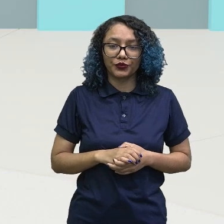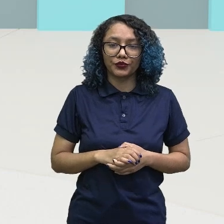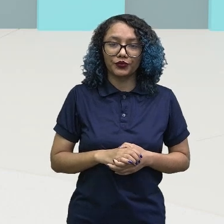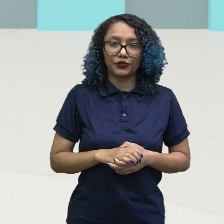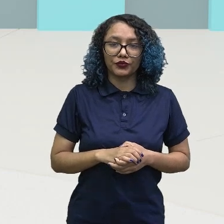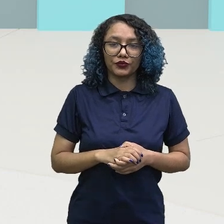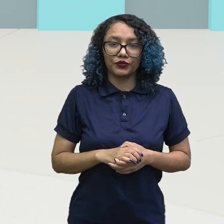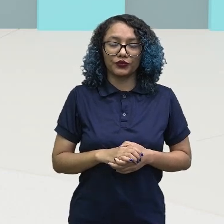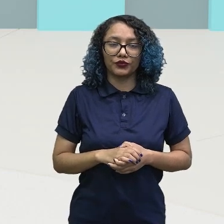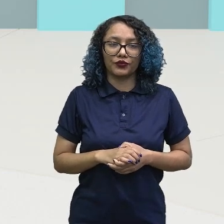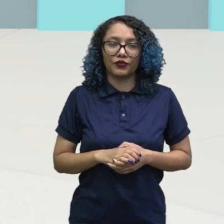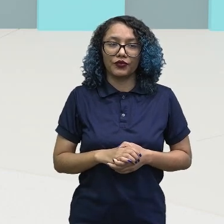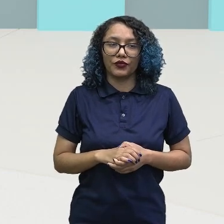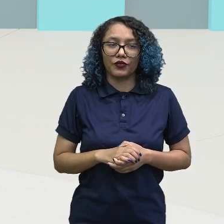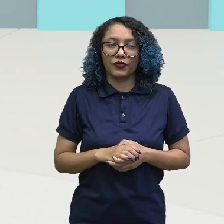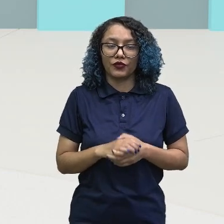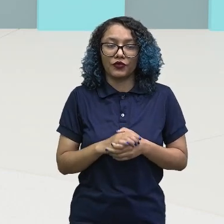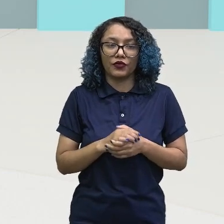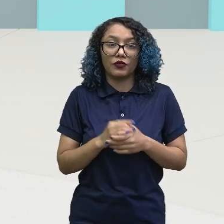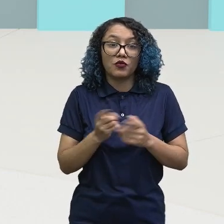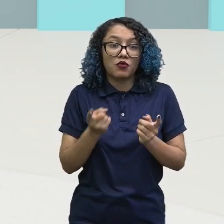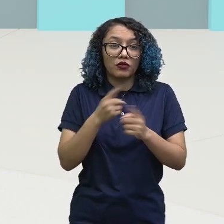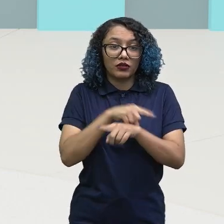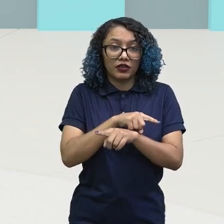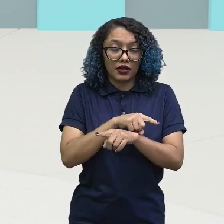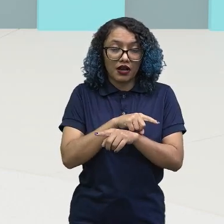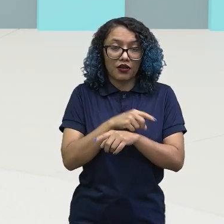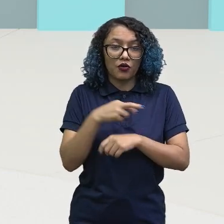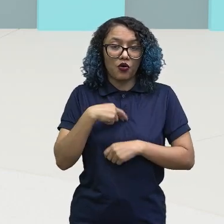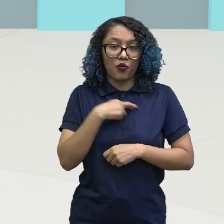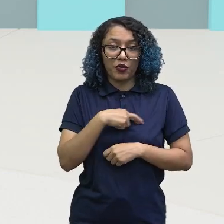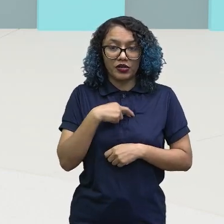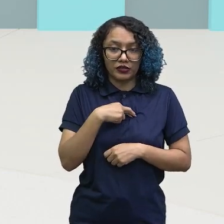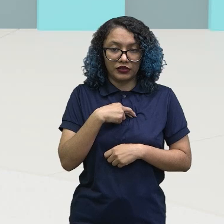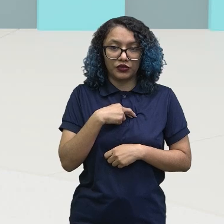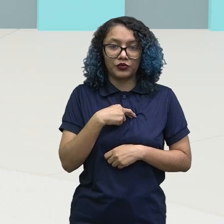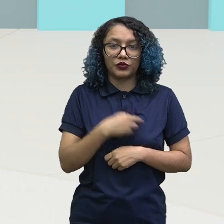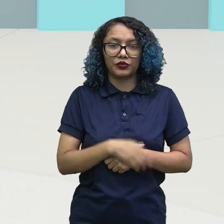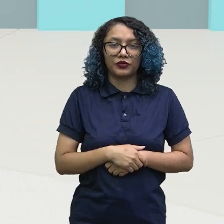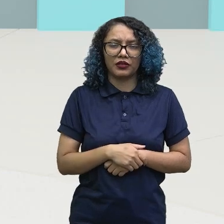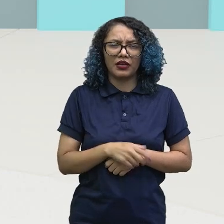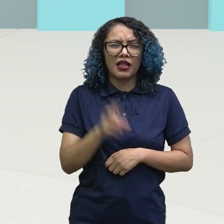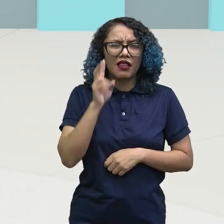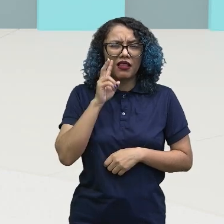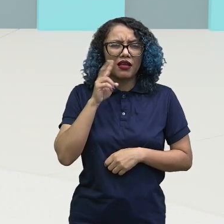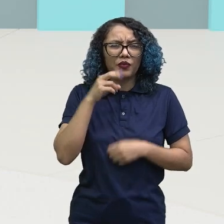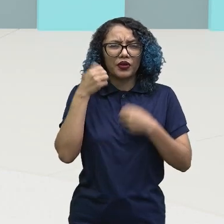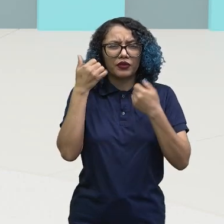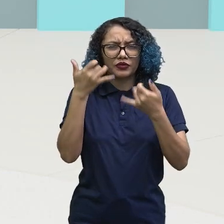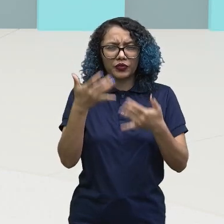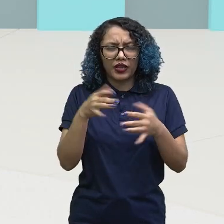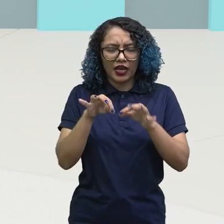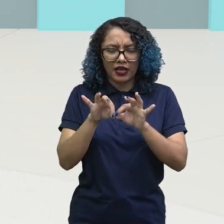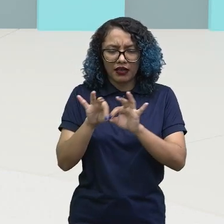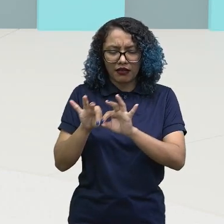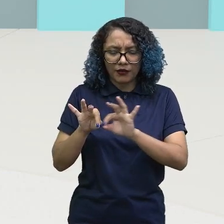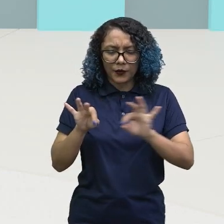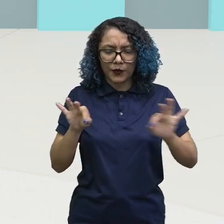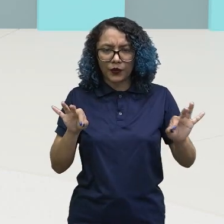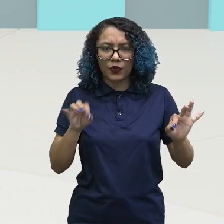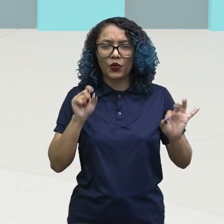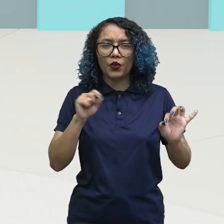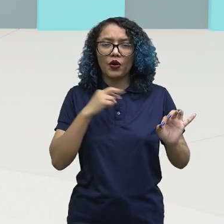quê? Oposição radical ao romantismo. Lembra que eu falei quando eu mostrei a linha do tempo? Que o romantismo